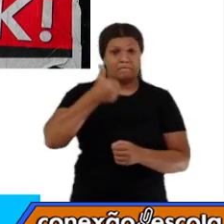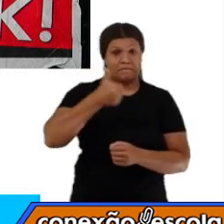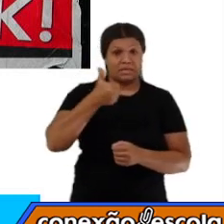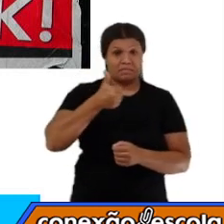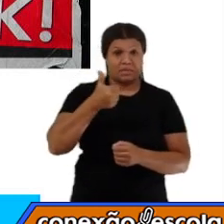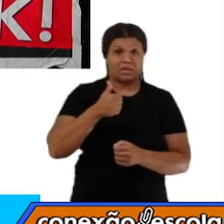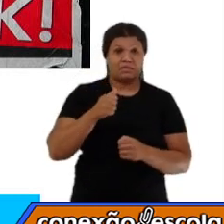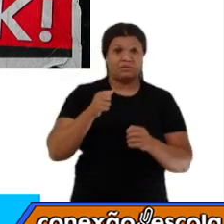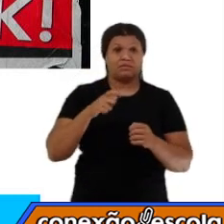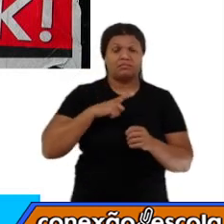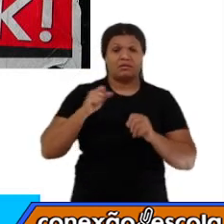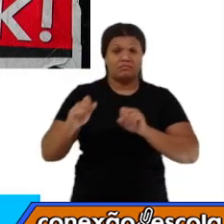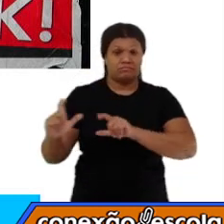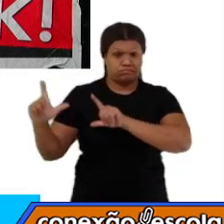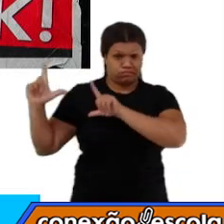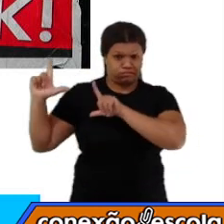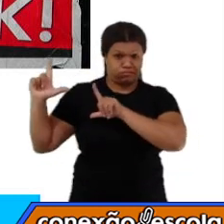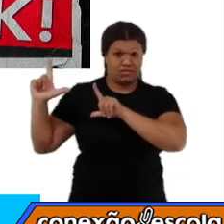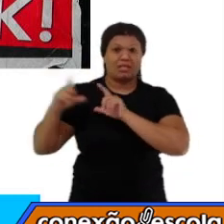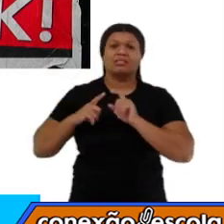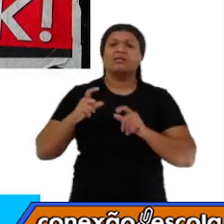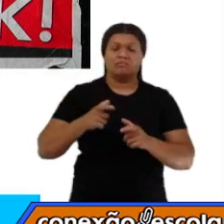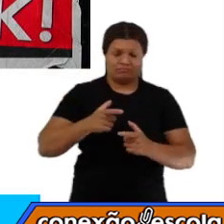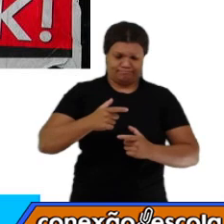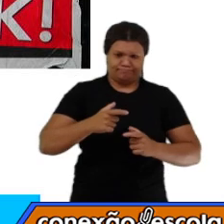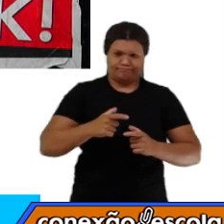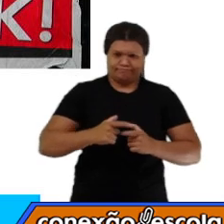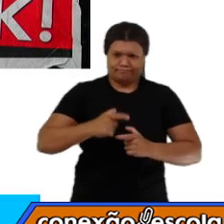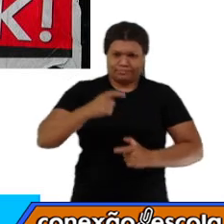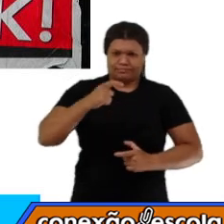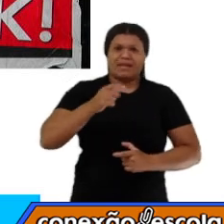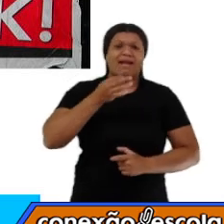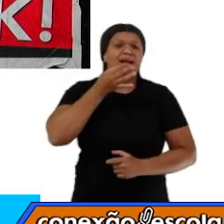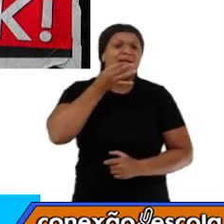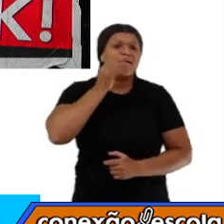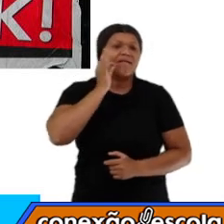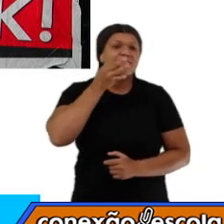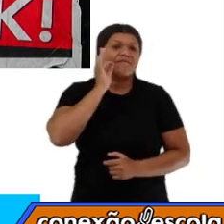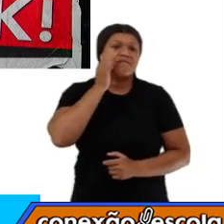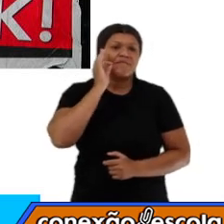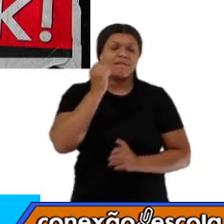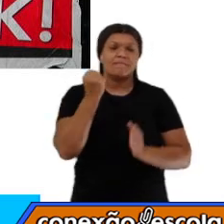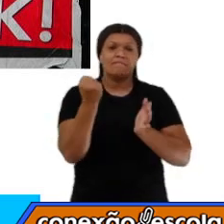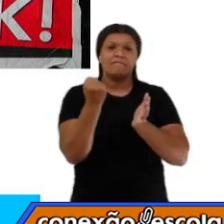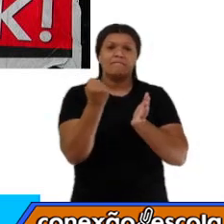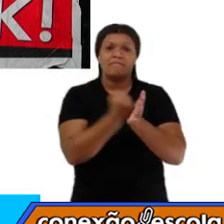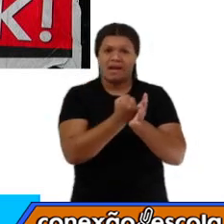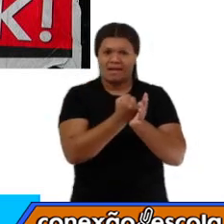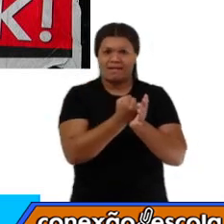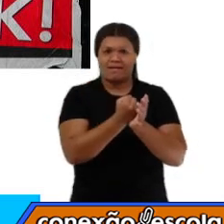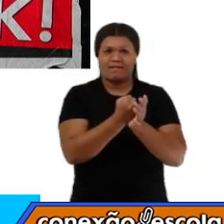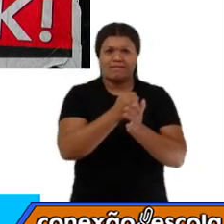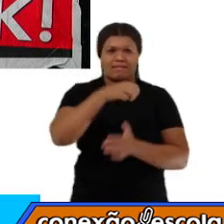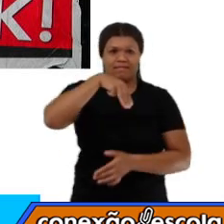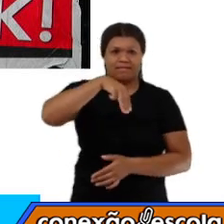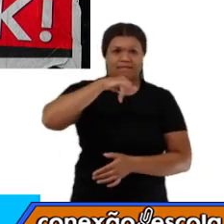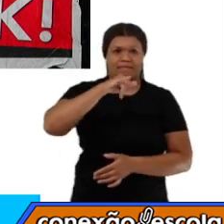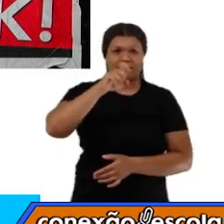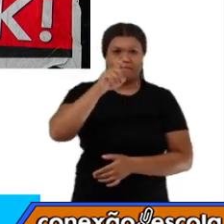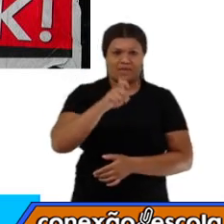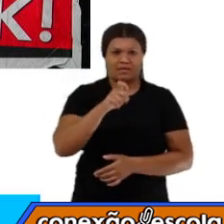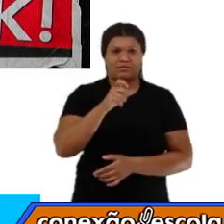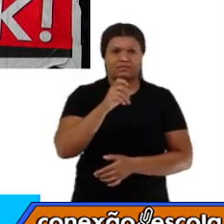uma lata de café, que é da marca Kentucky Club Mixture, que em